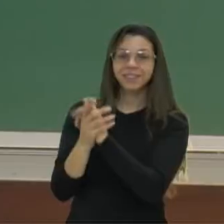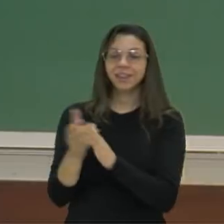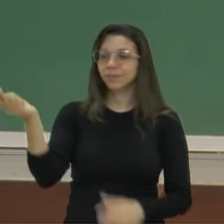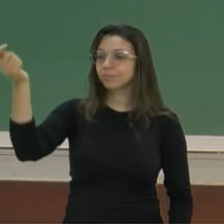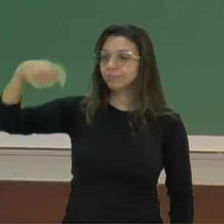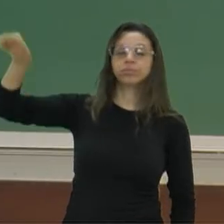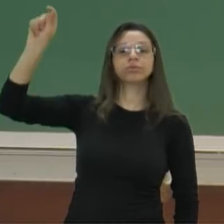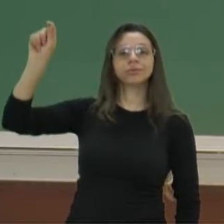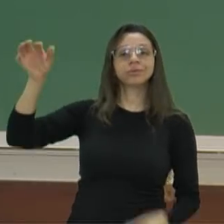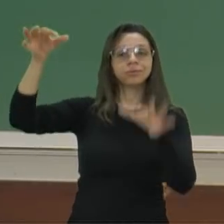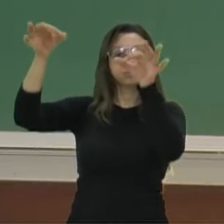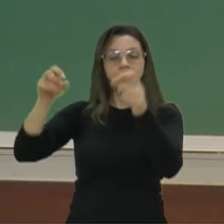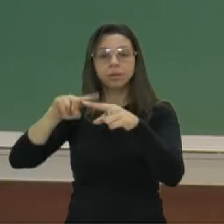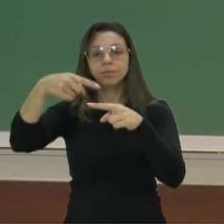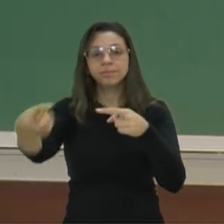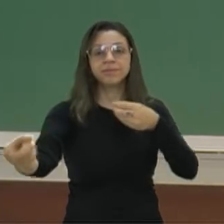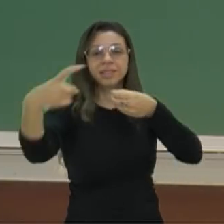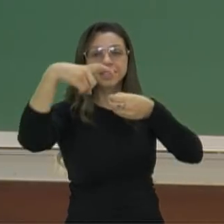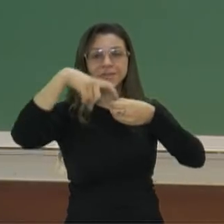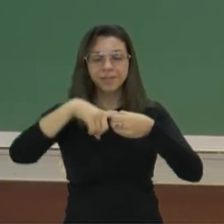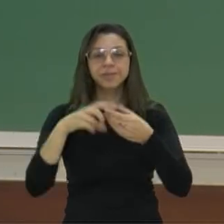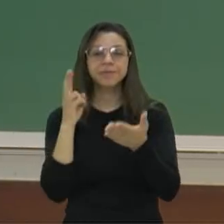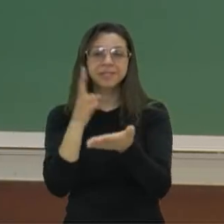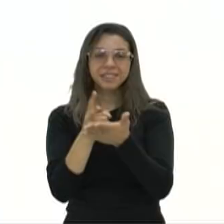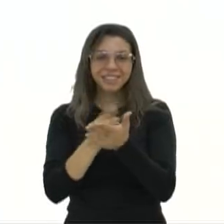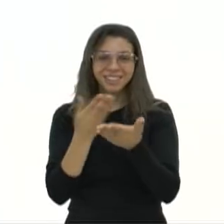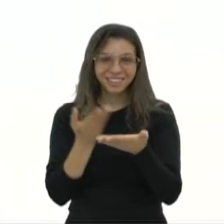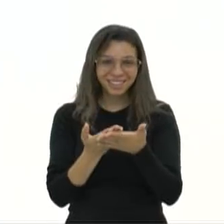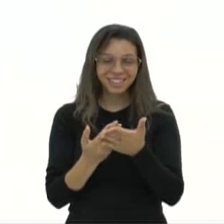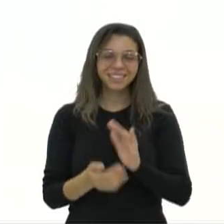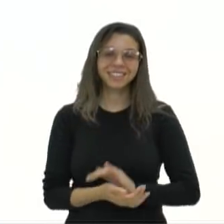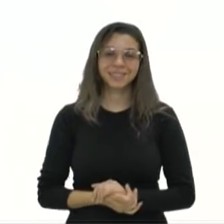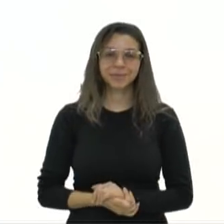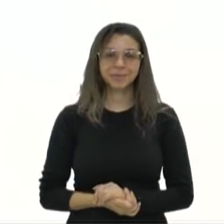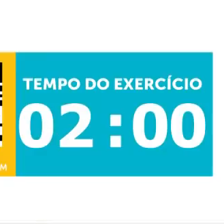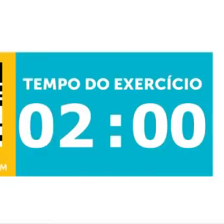de certo e daqui a pouco eu volto para a gente continuar a nossa aula de hoje.